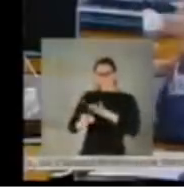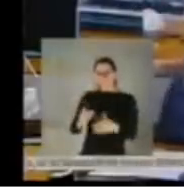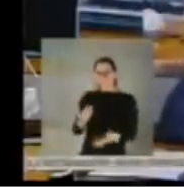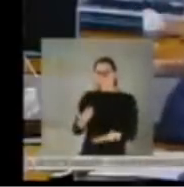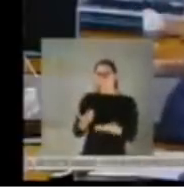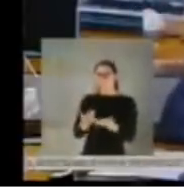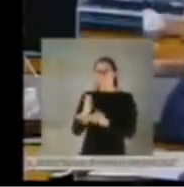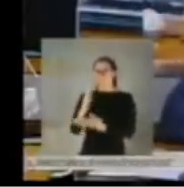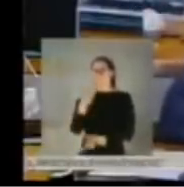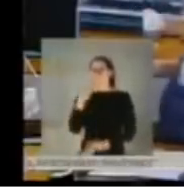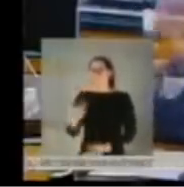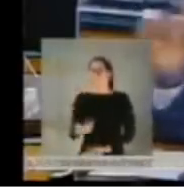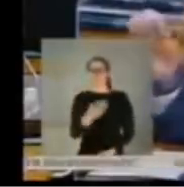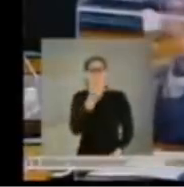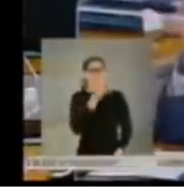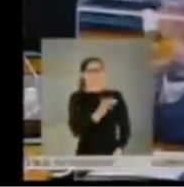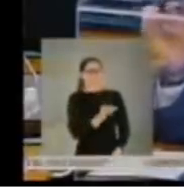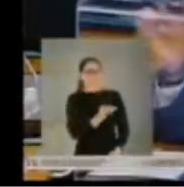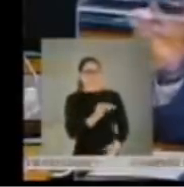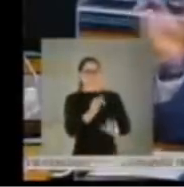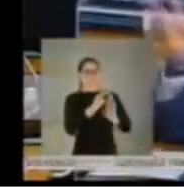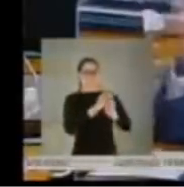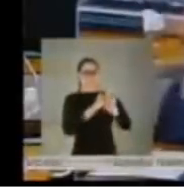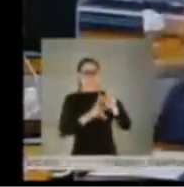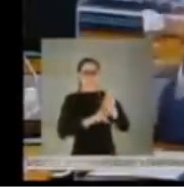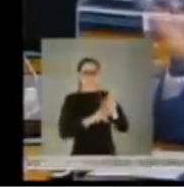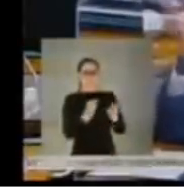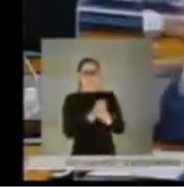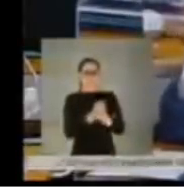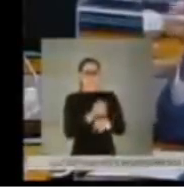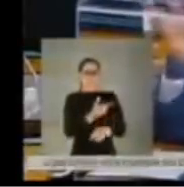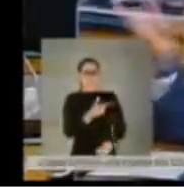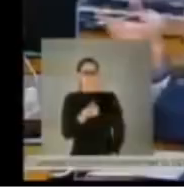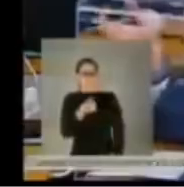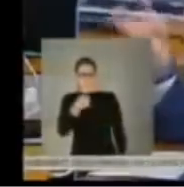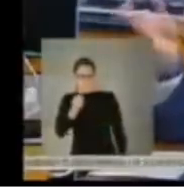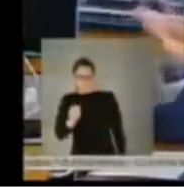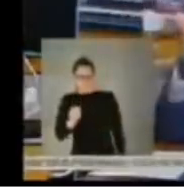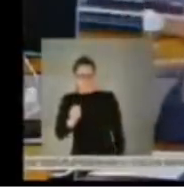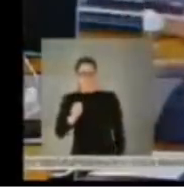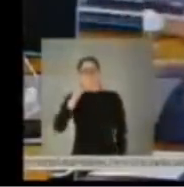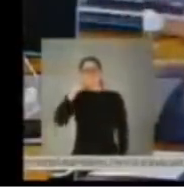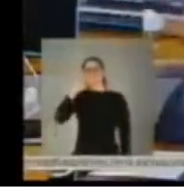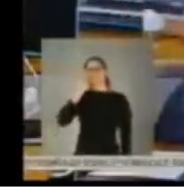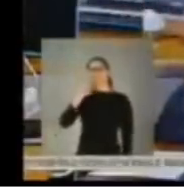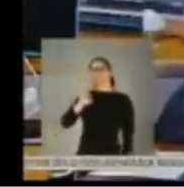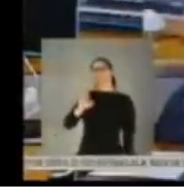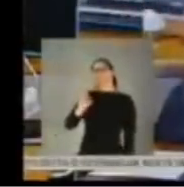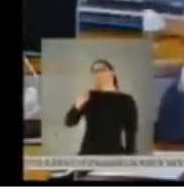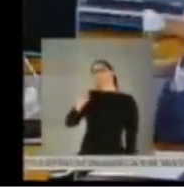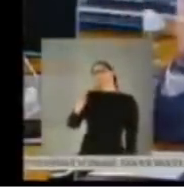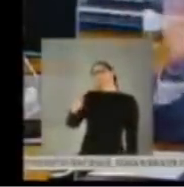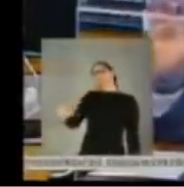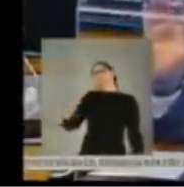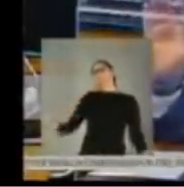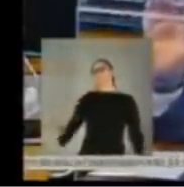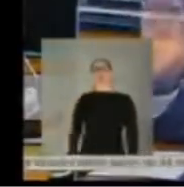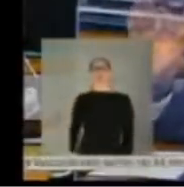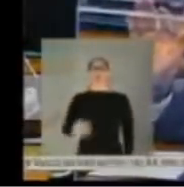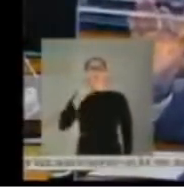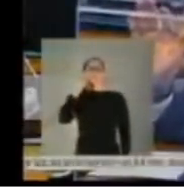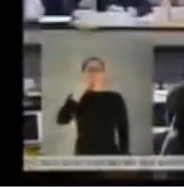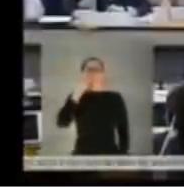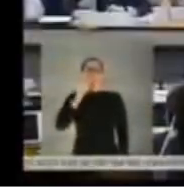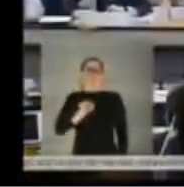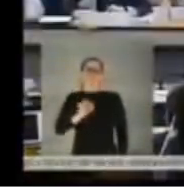pedido do pai, em troca de aprovação de uma medida provisória em 2014, sim. Esse ping-pong, o senador Renan Calheiros, com esse não, ping-pong senador, com Flávio, não faz isso, o